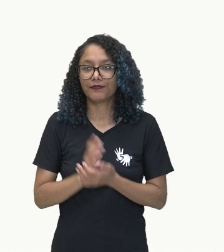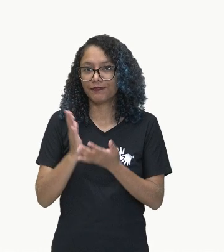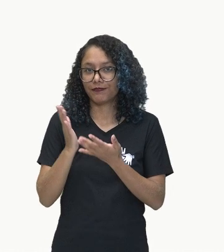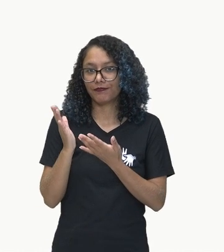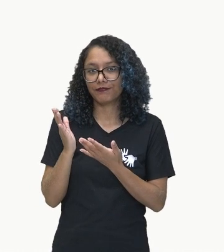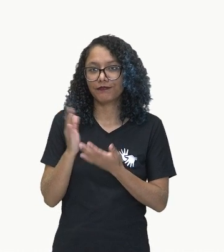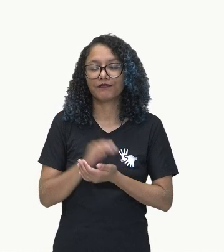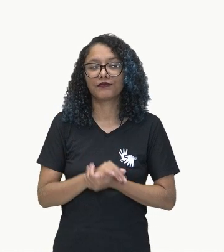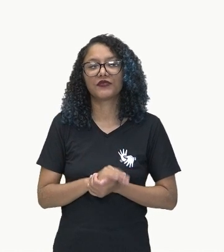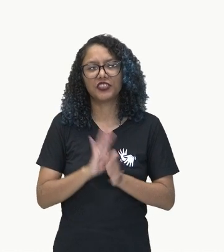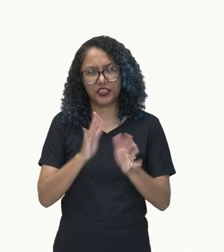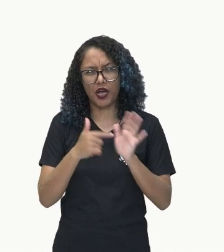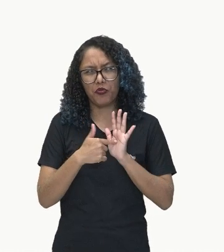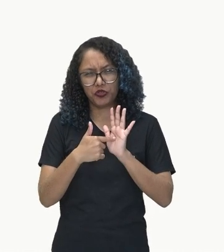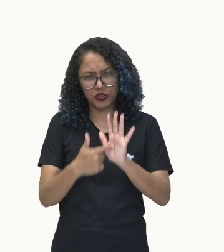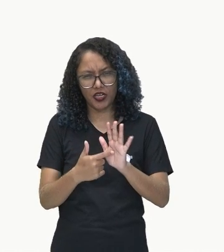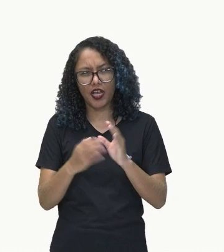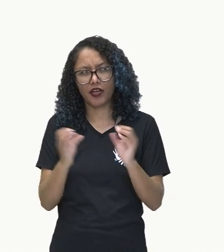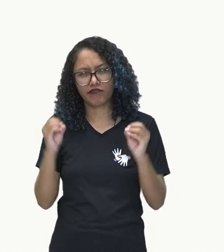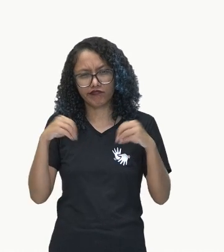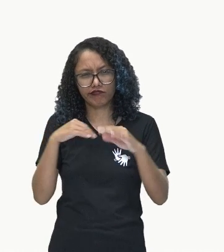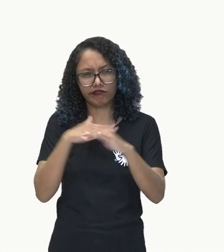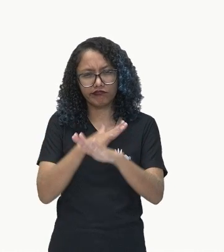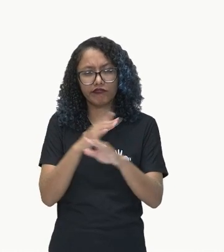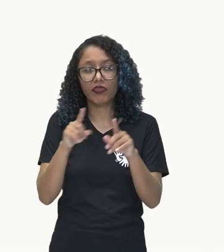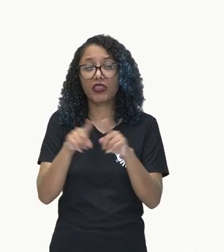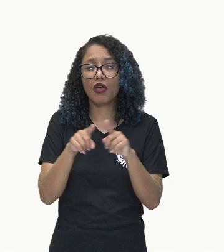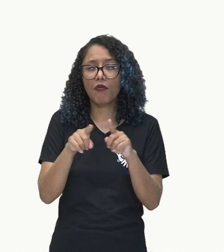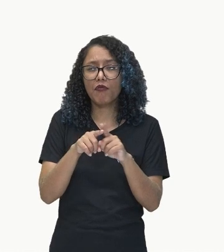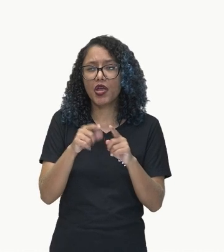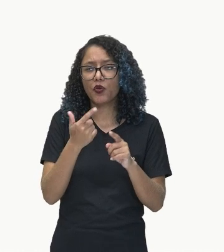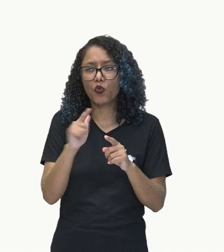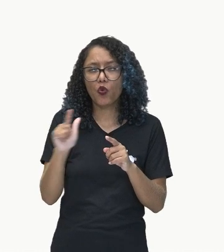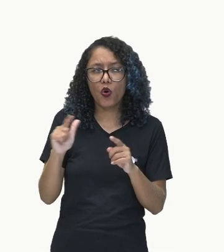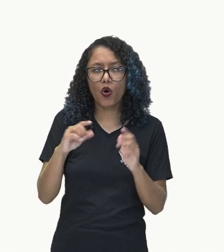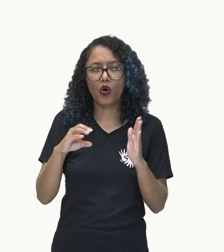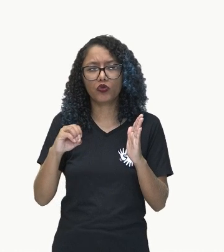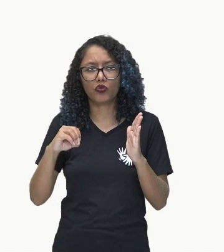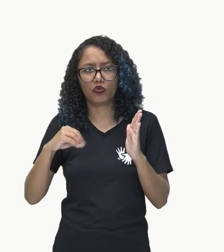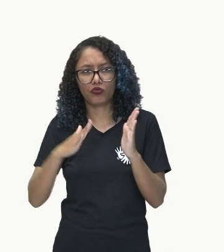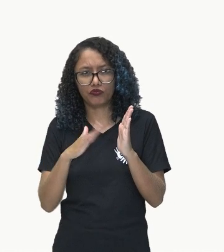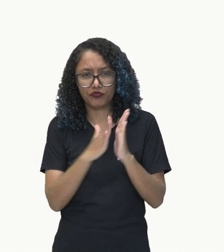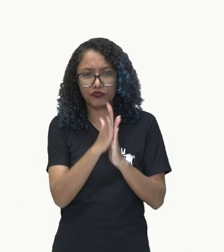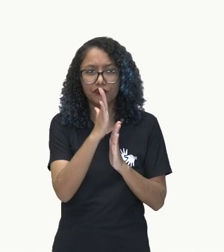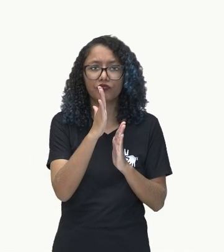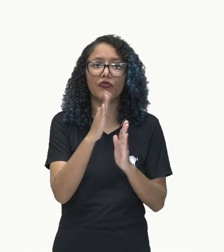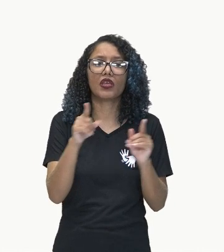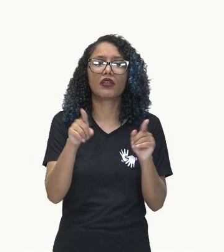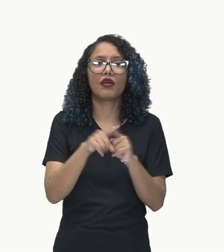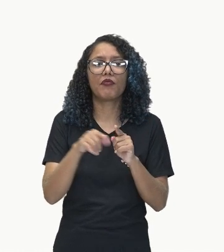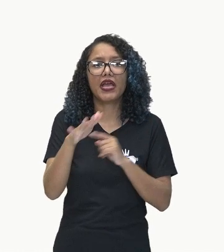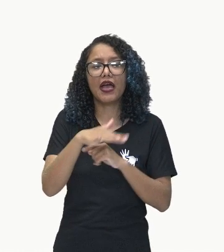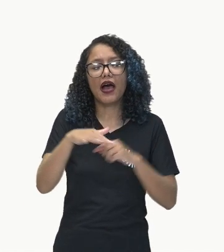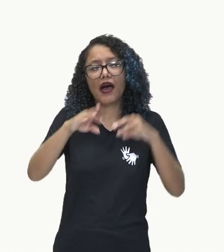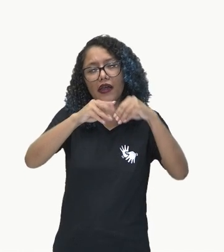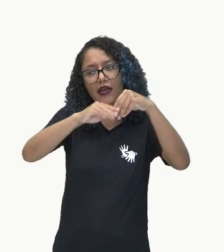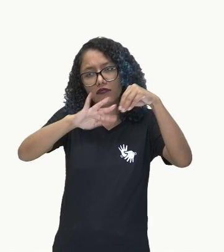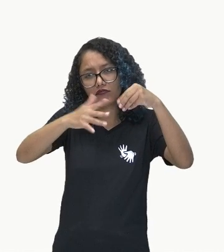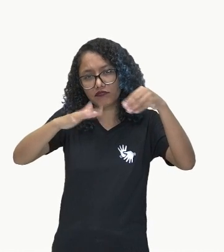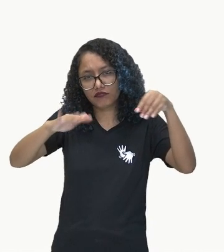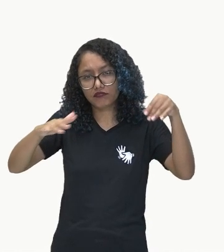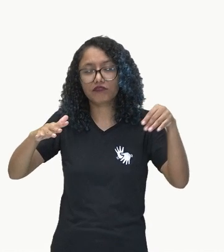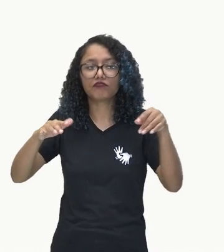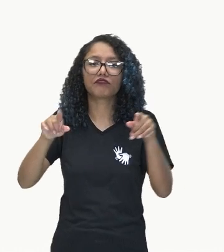o Oceano Atlântico, Oceano Índico, tendo aí a parte do Mar Mediterrâneo, também o